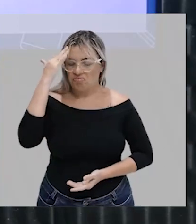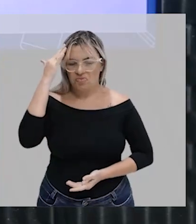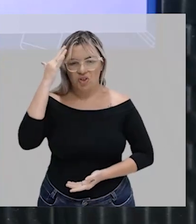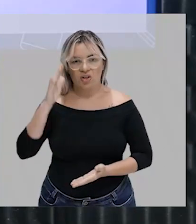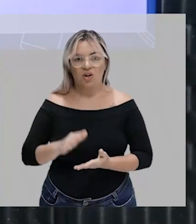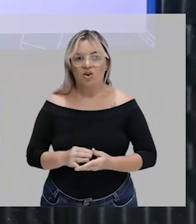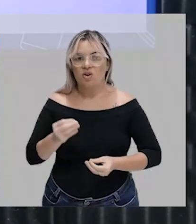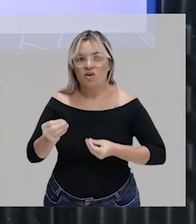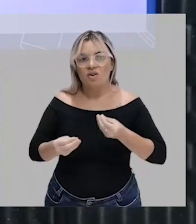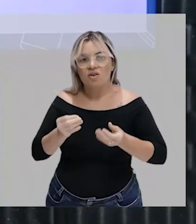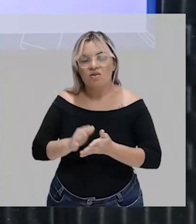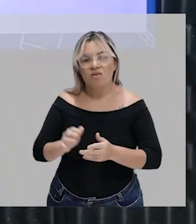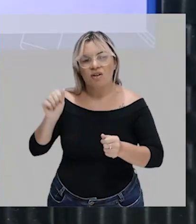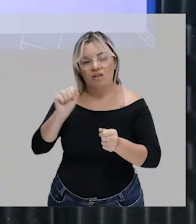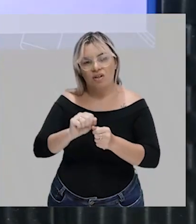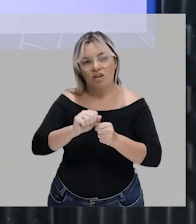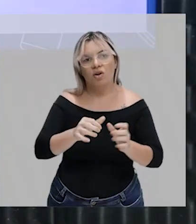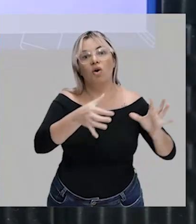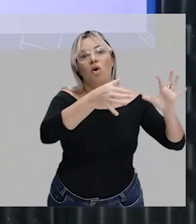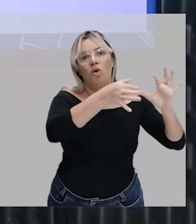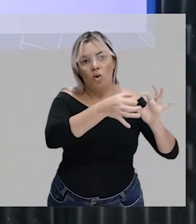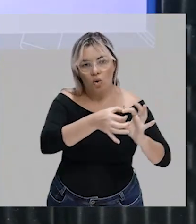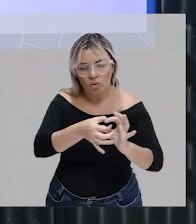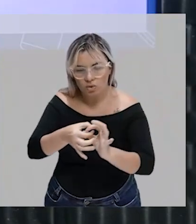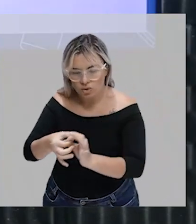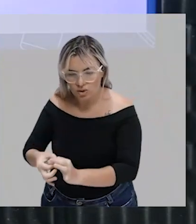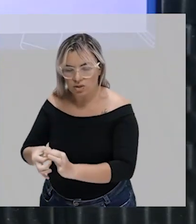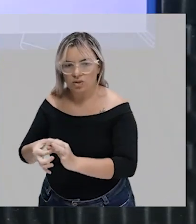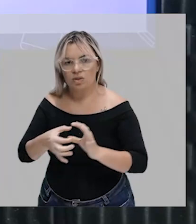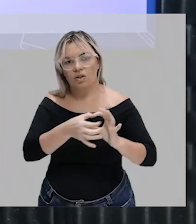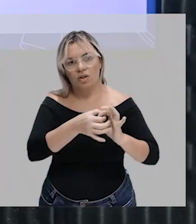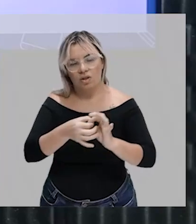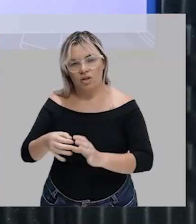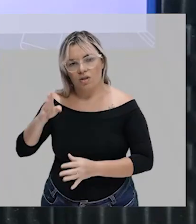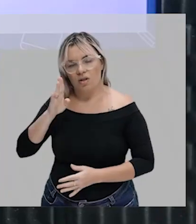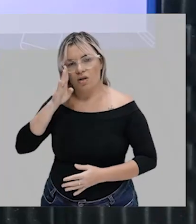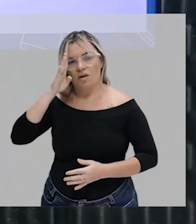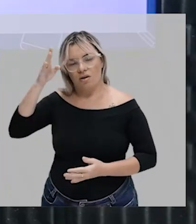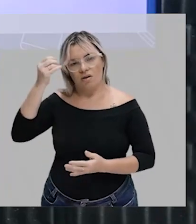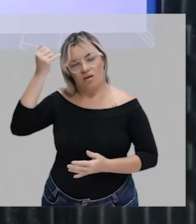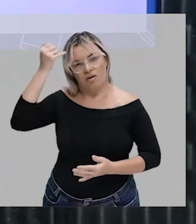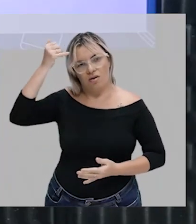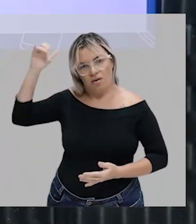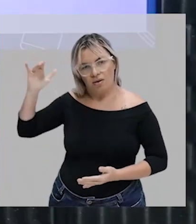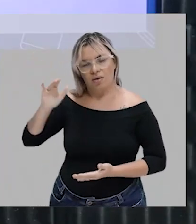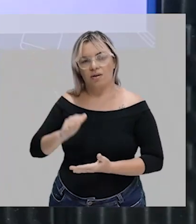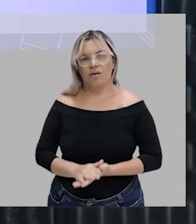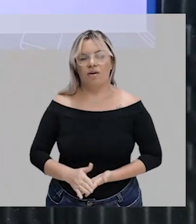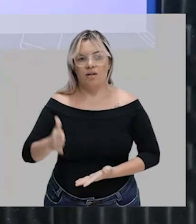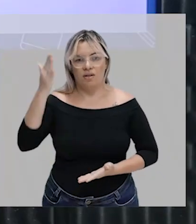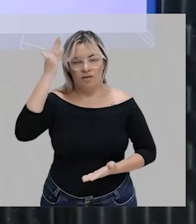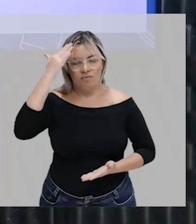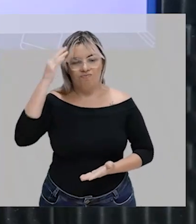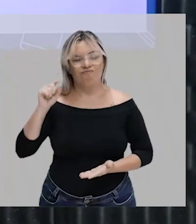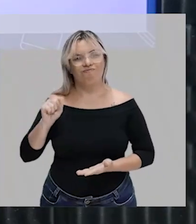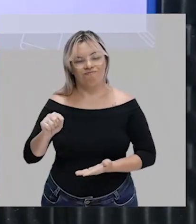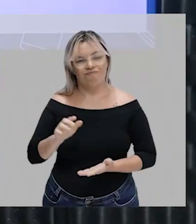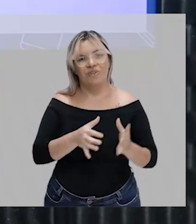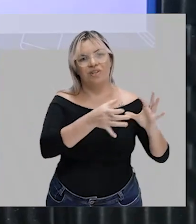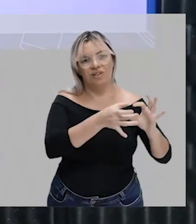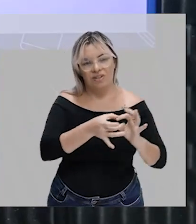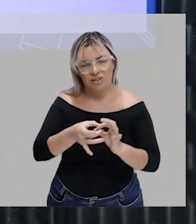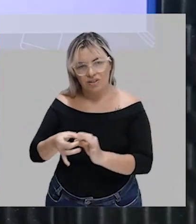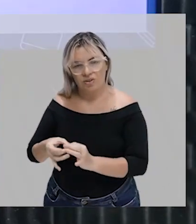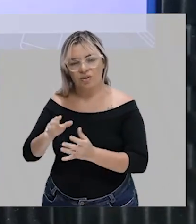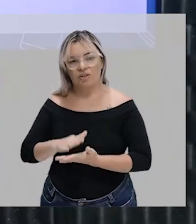vai contextualizar. Você já sabe qual é a ideia principal do texto, então você vai contextualizar. E essa contextualização pode